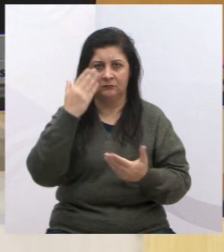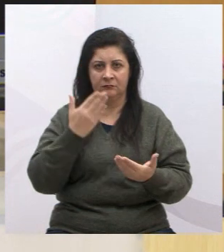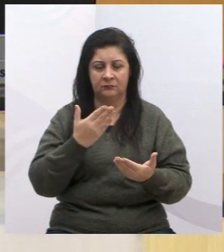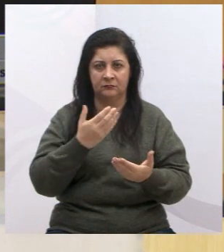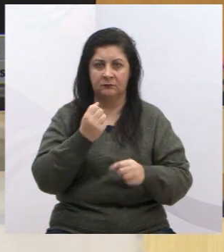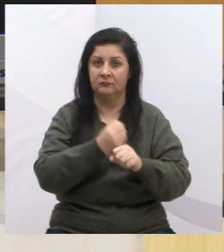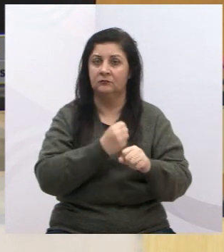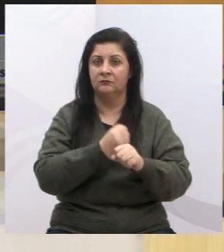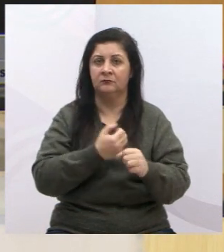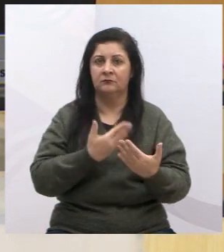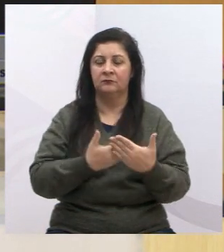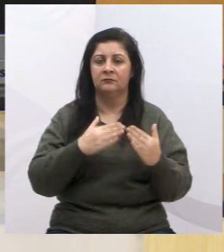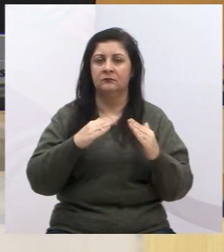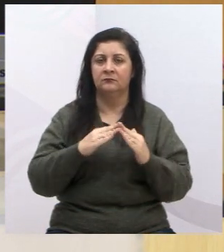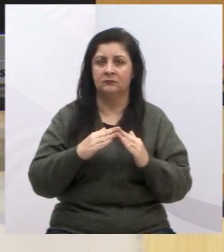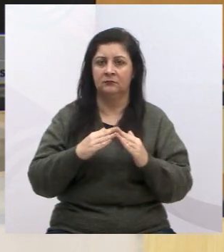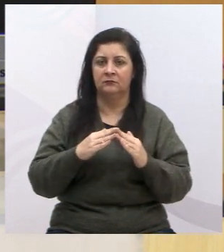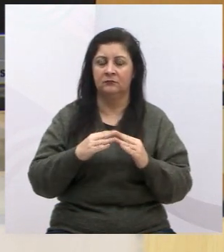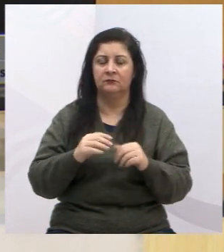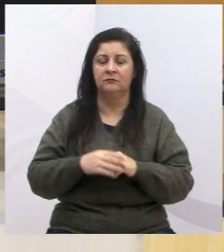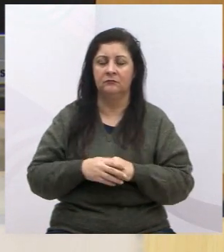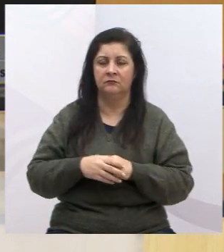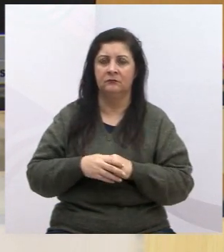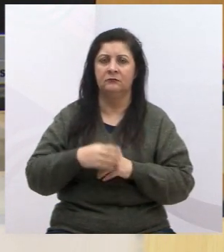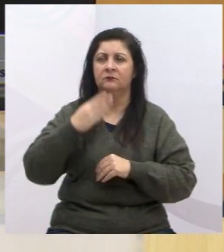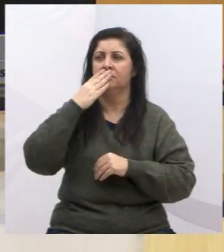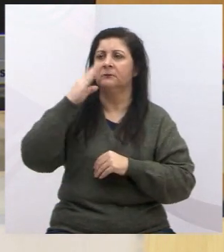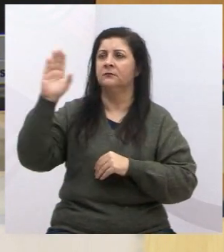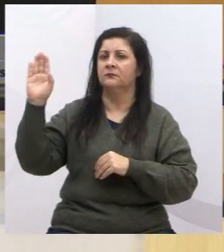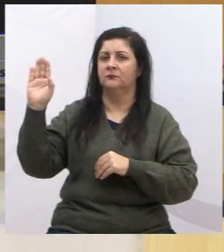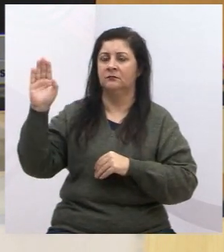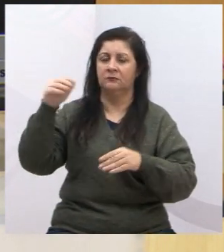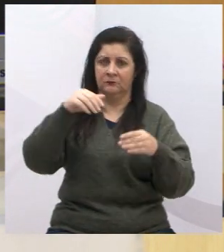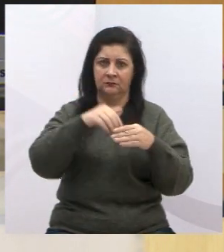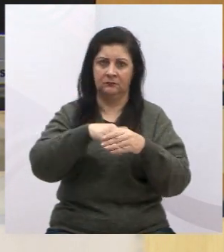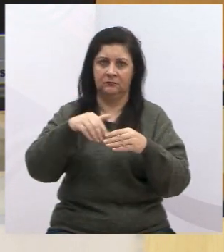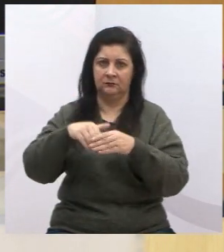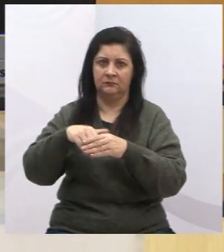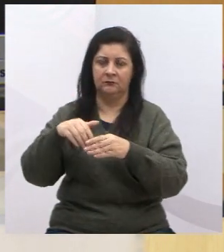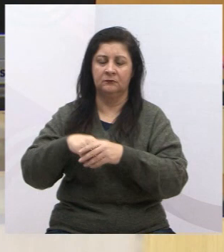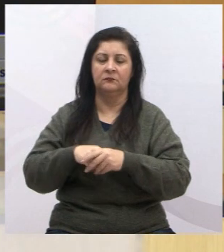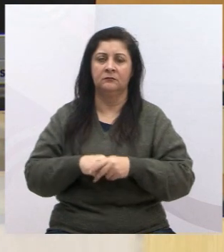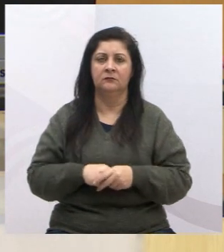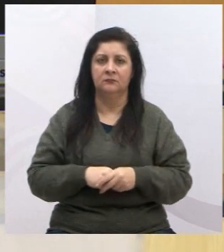conjunto 1º de maio foi proposta no plano de governo do prefeito Zaia Santana para o mandato